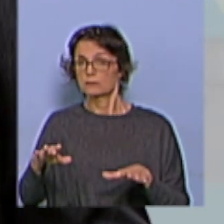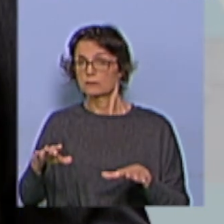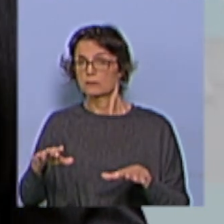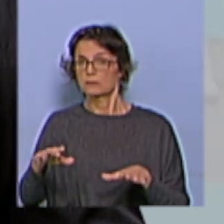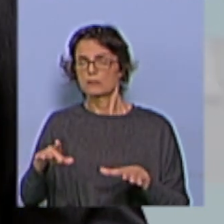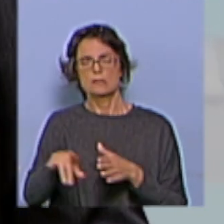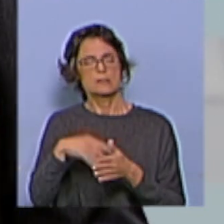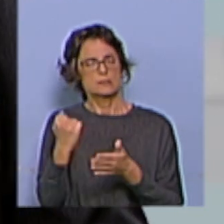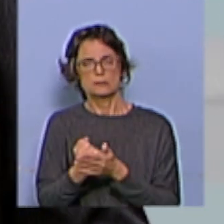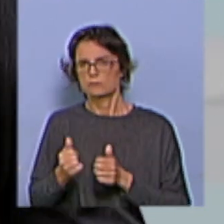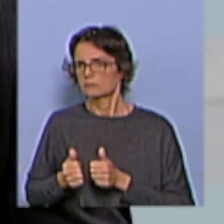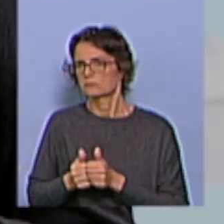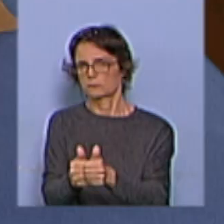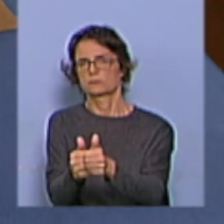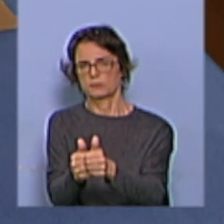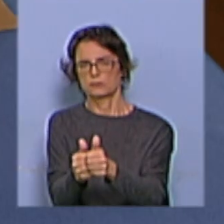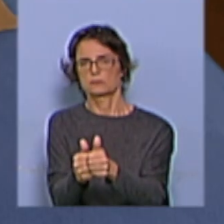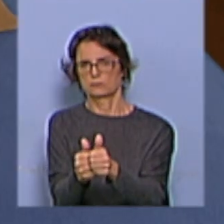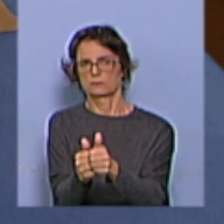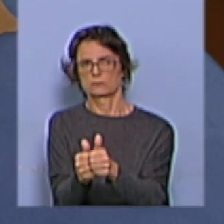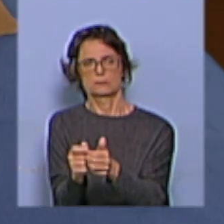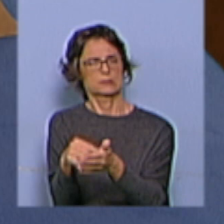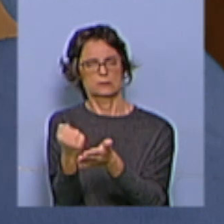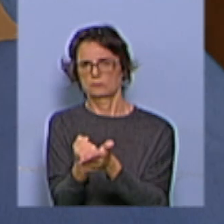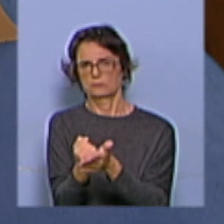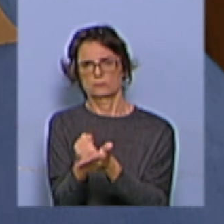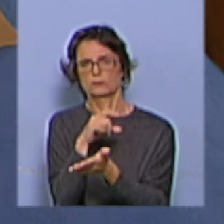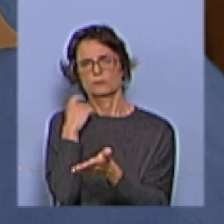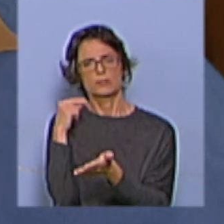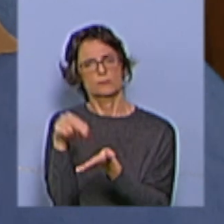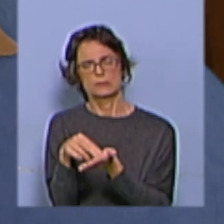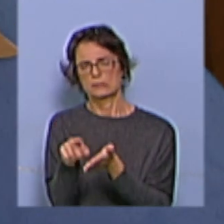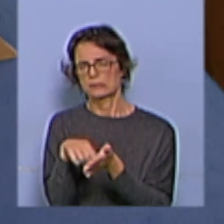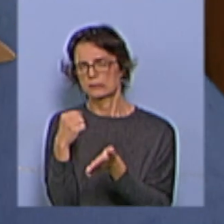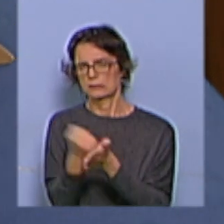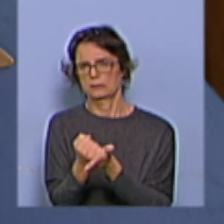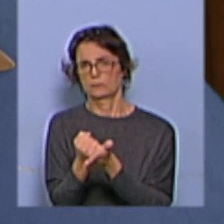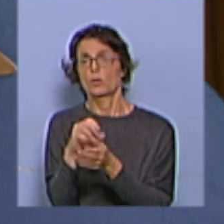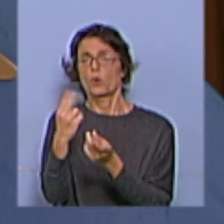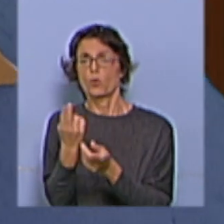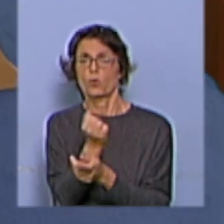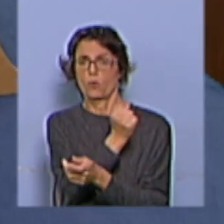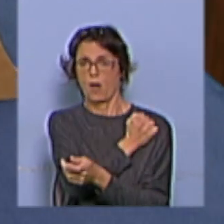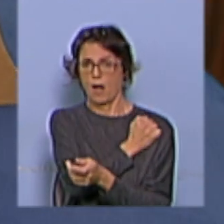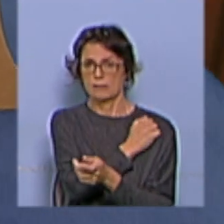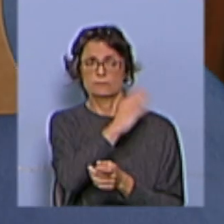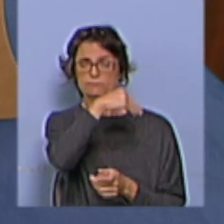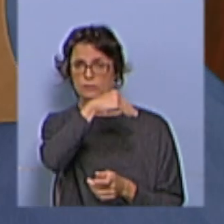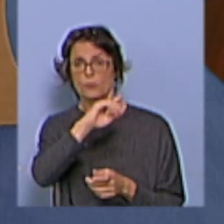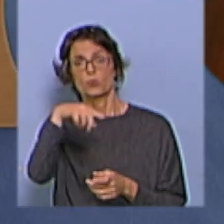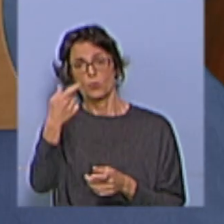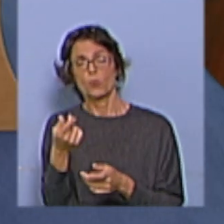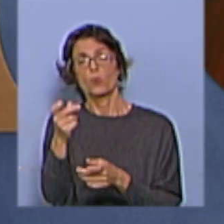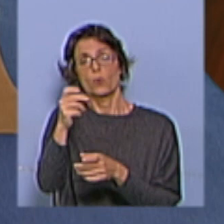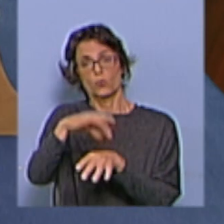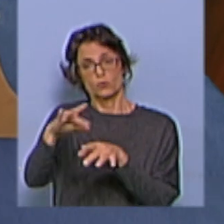espiritual e religiosa. Portanto, quer nós nos hospitais muitas vezes tivemos de chamada, ou durante um primeiro período, mas mesmo aqueles que foram para casa